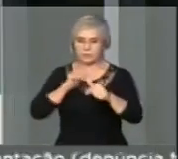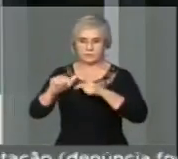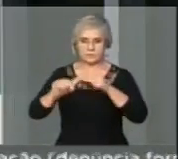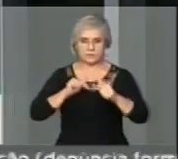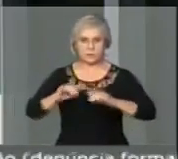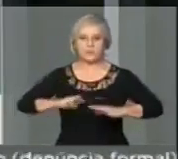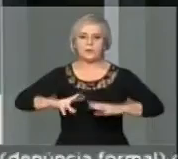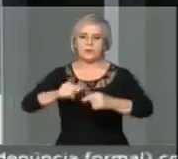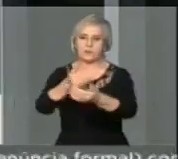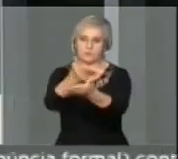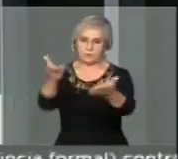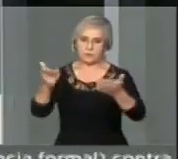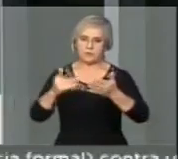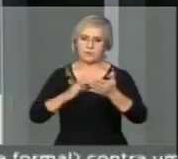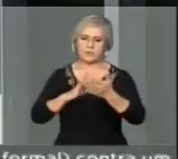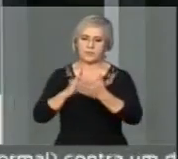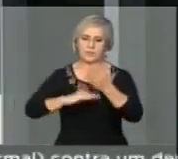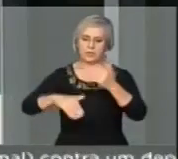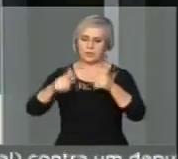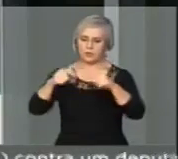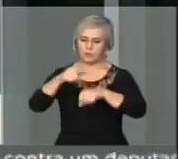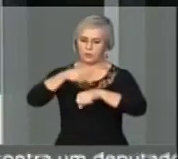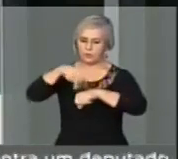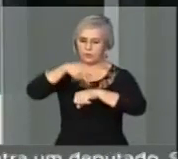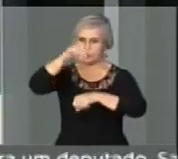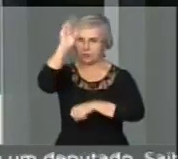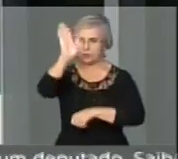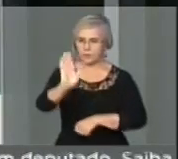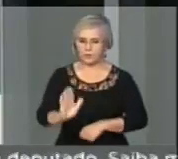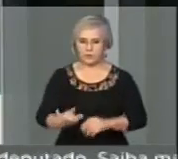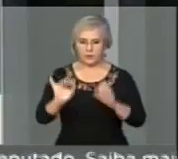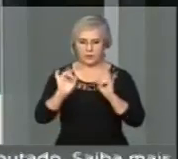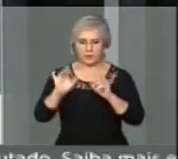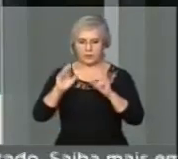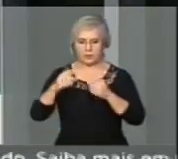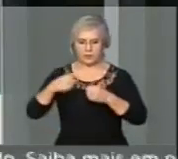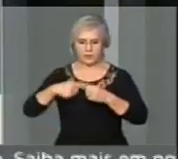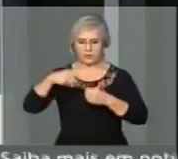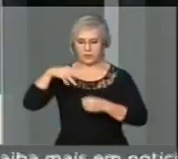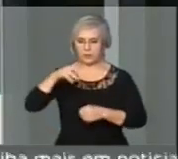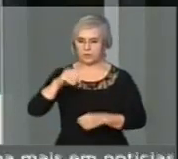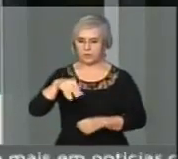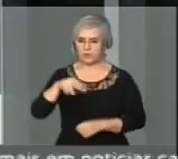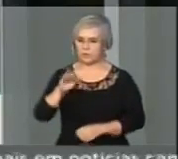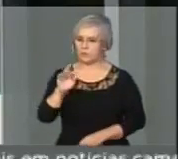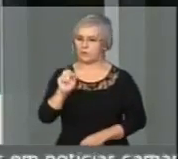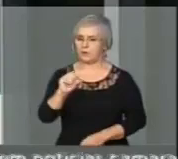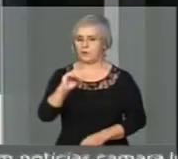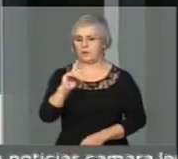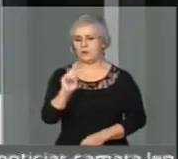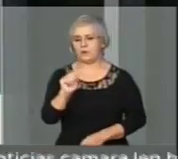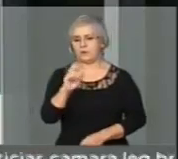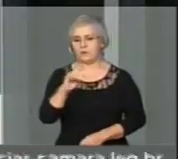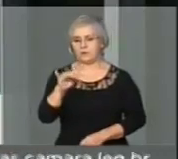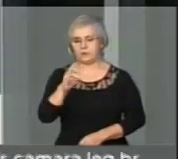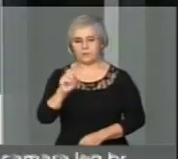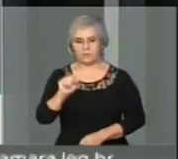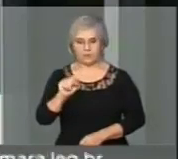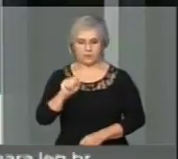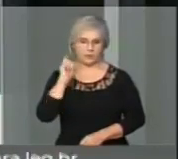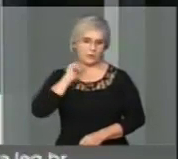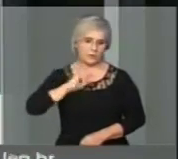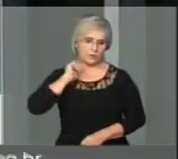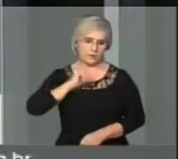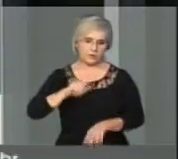todos vocês espalhados por esse Brasil afora em especial em Montes Claros e no norte de Minas quem honram a nossa profissão os